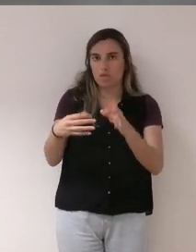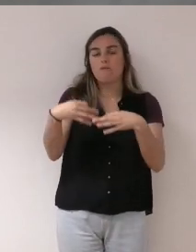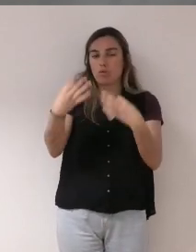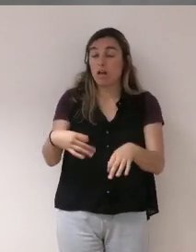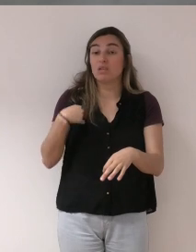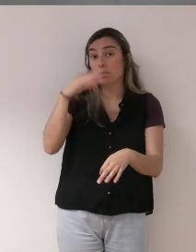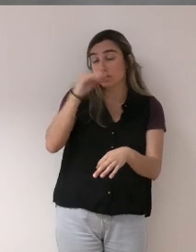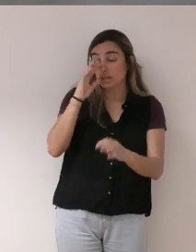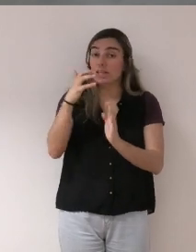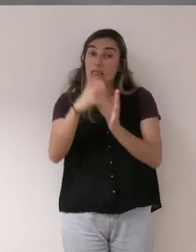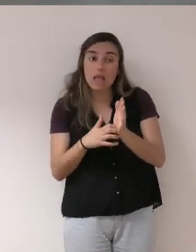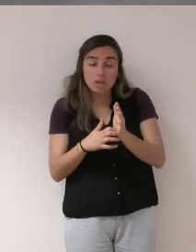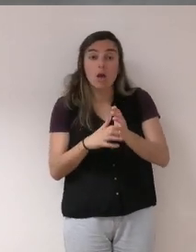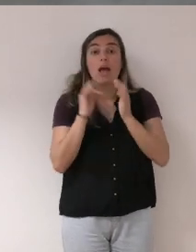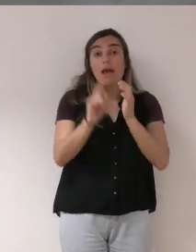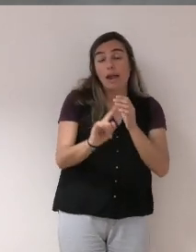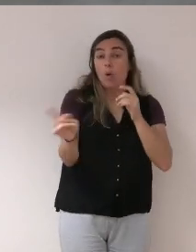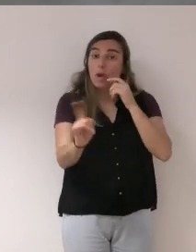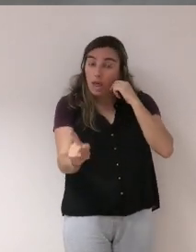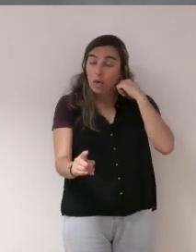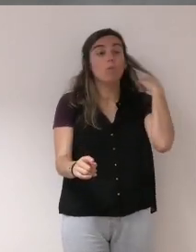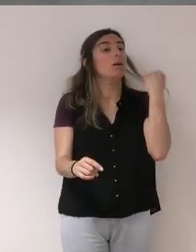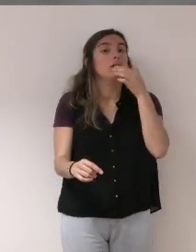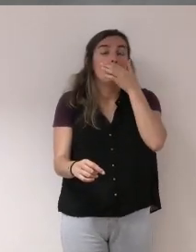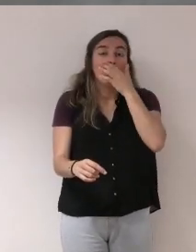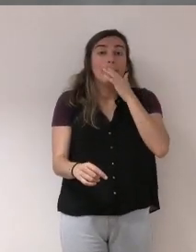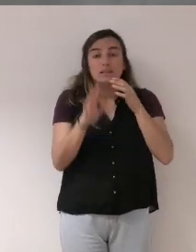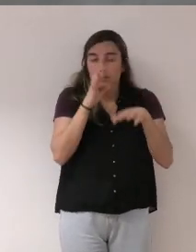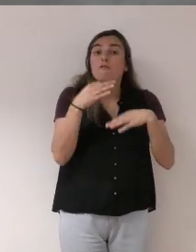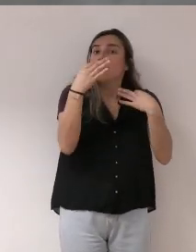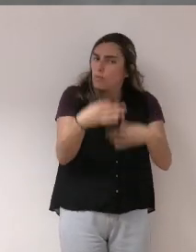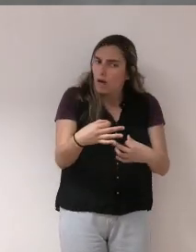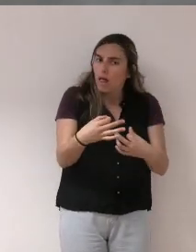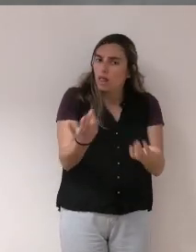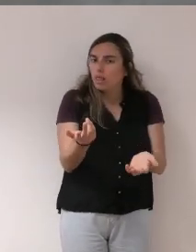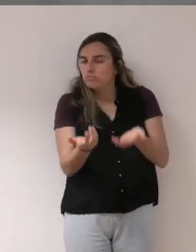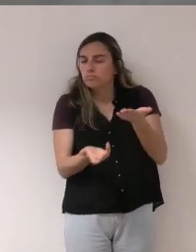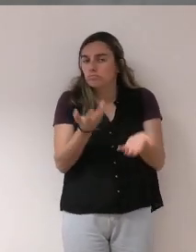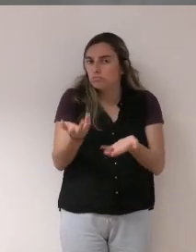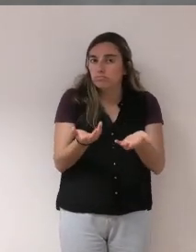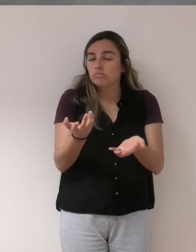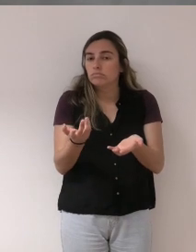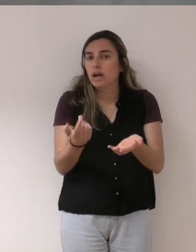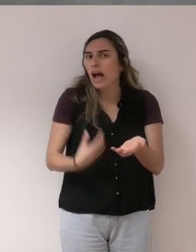Eu não sei se os textos são ou não são, do ponto de vista formal.